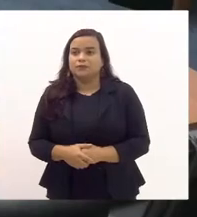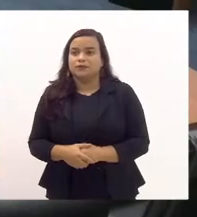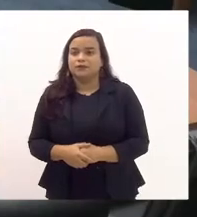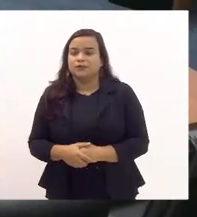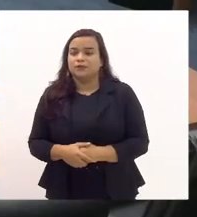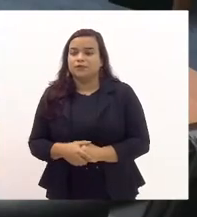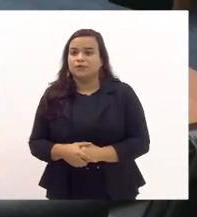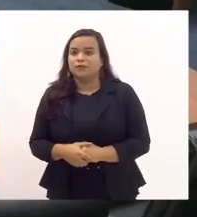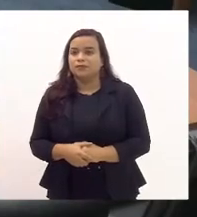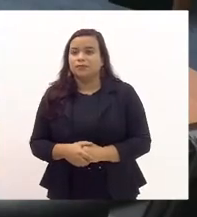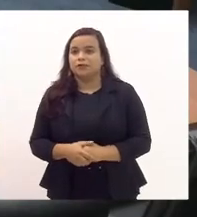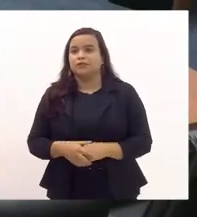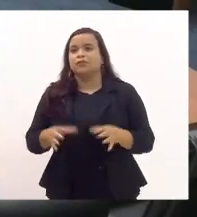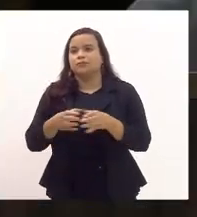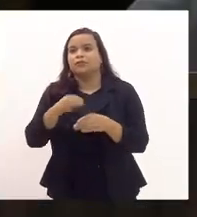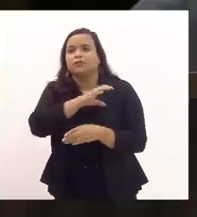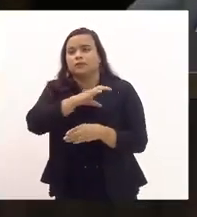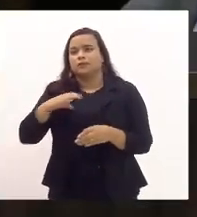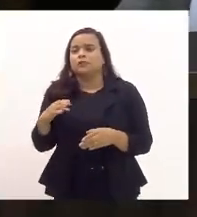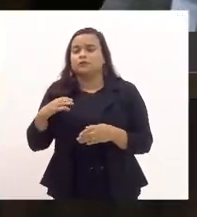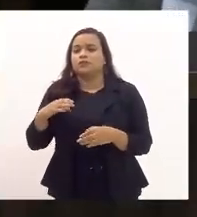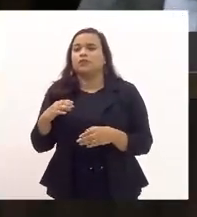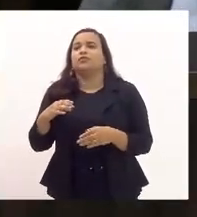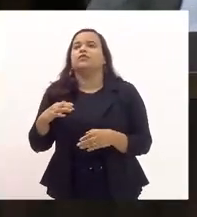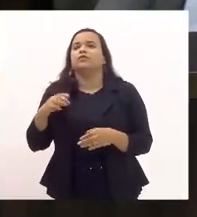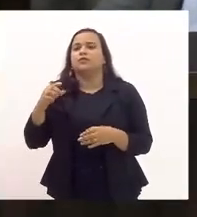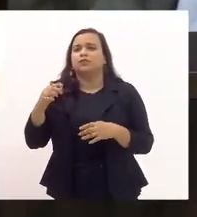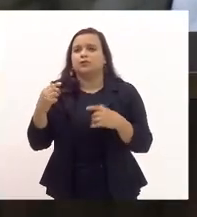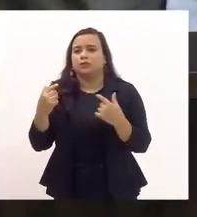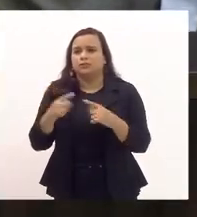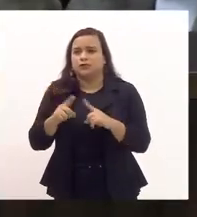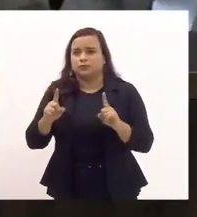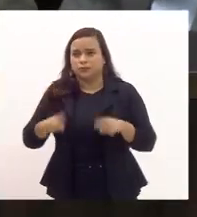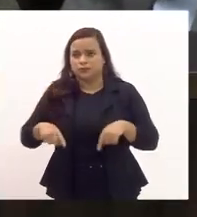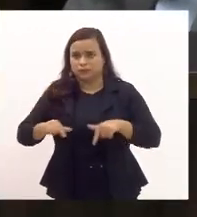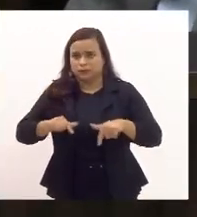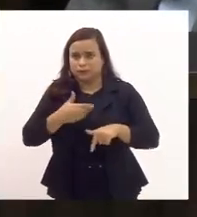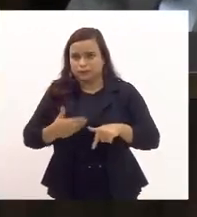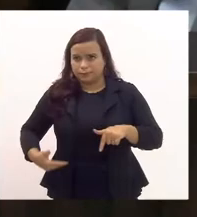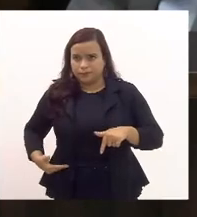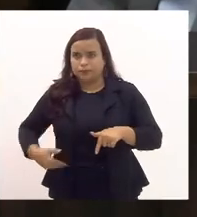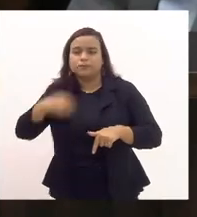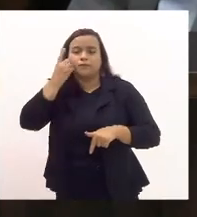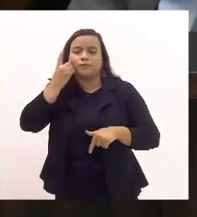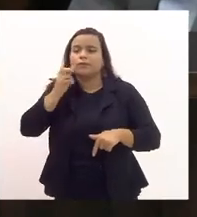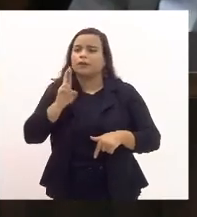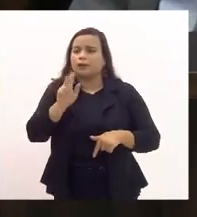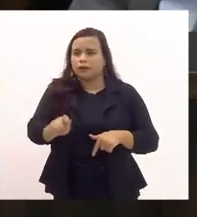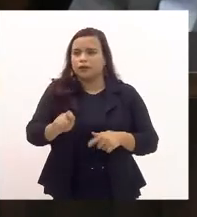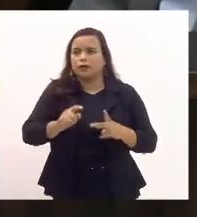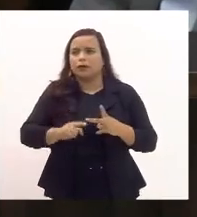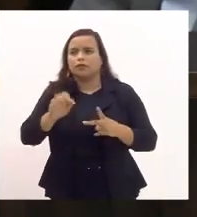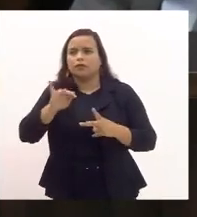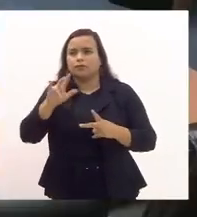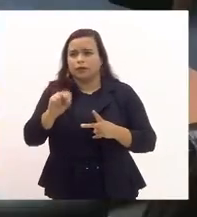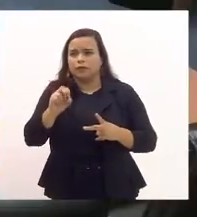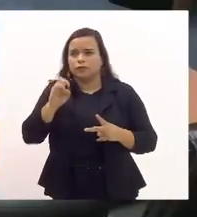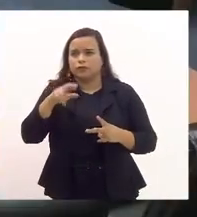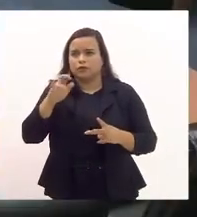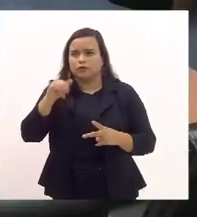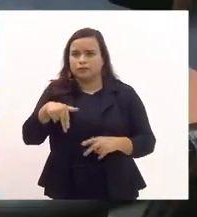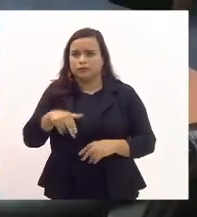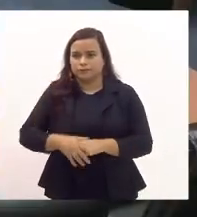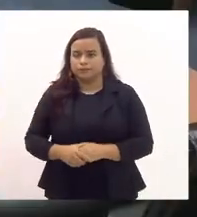e pela comissão de servidores públicos Deputado Rodrigo Amorim ele tá do Rodrigo Amorim Deputado Flávio Serafim